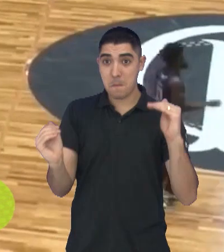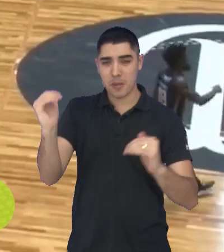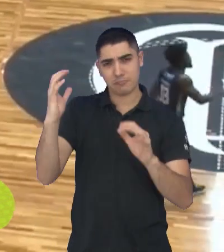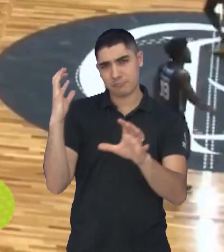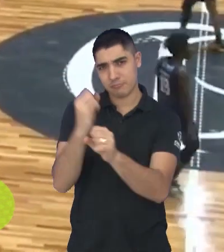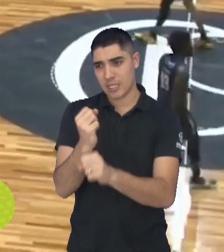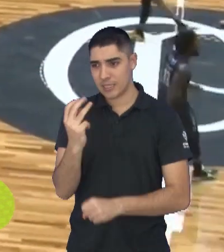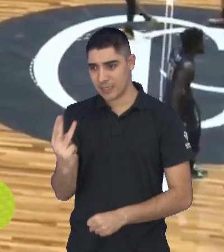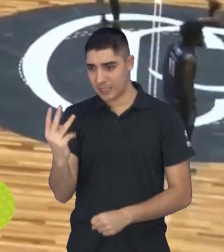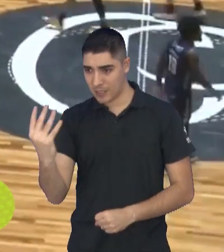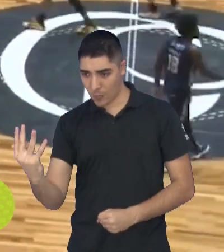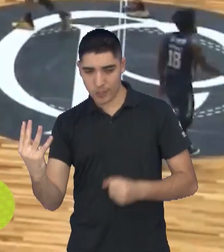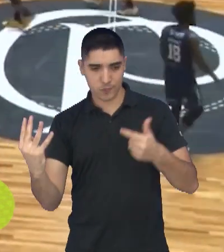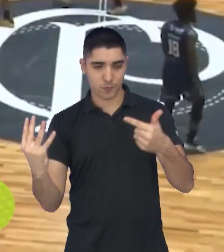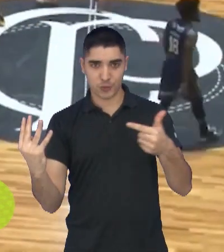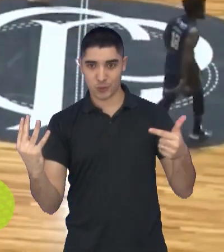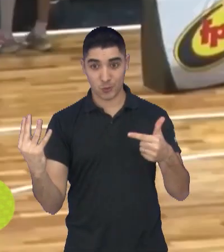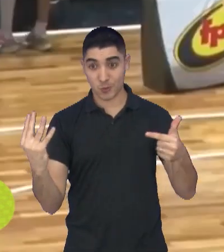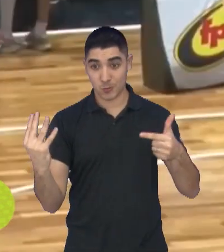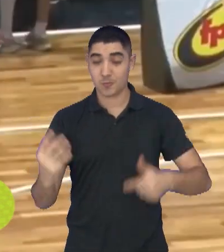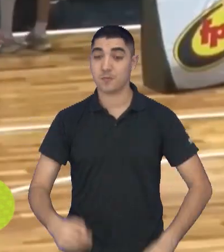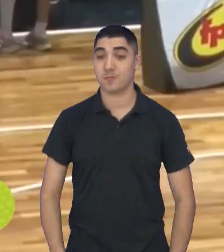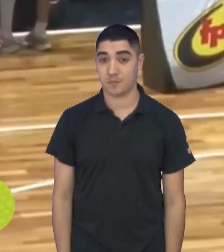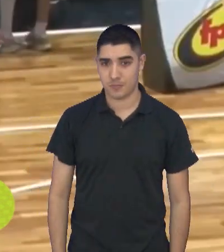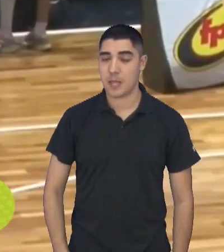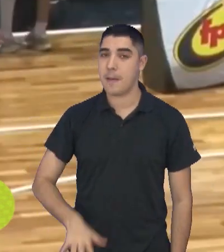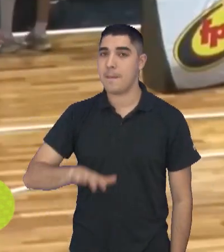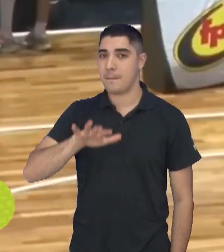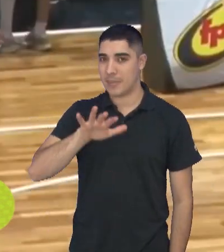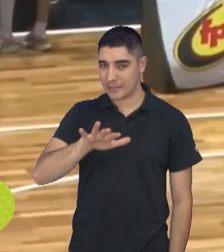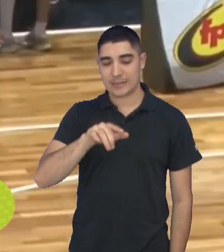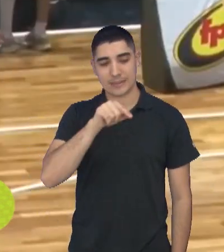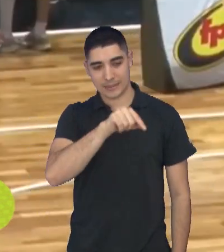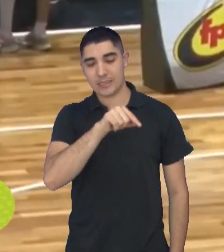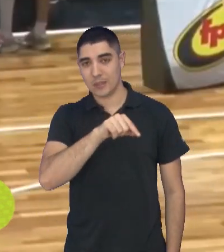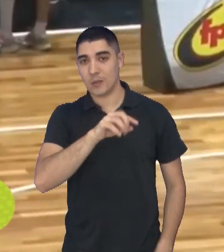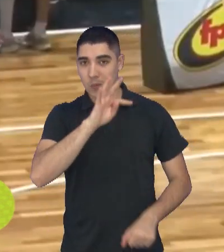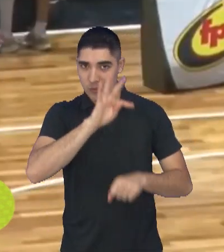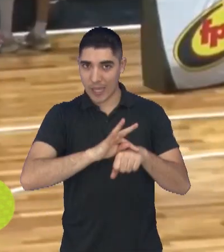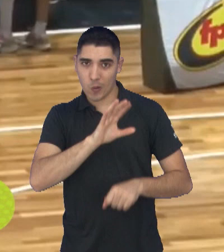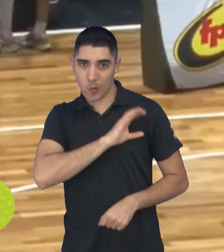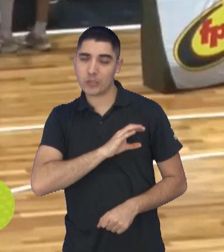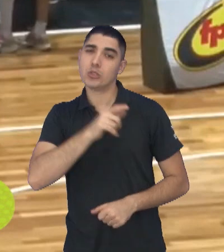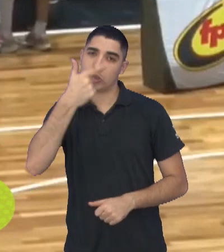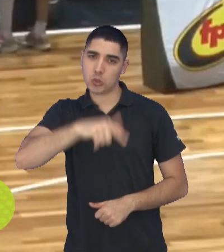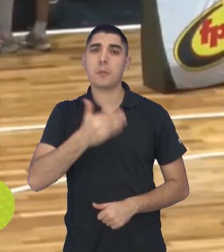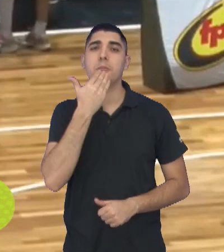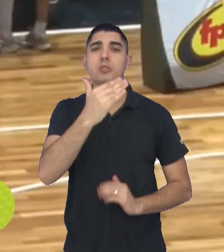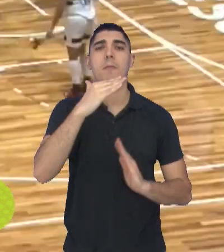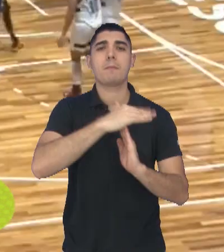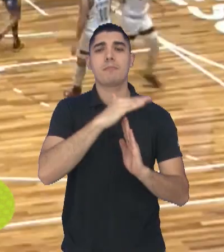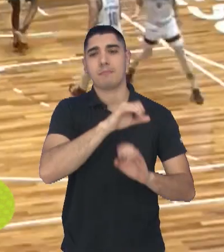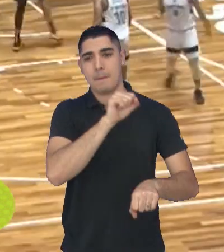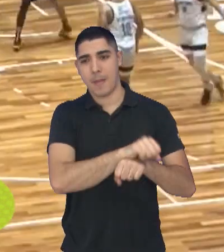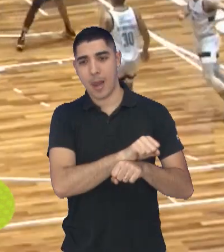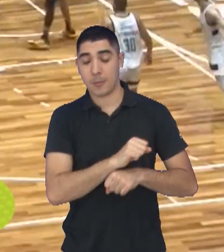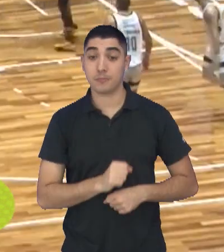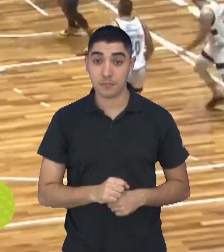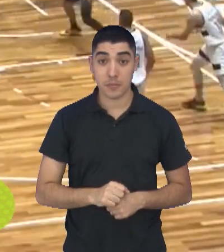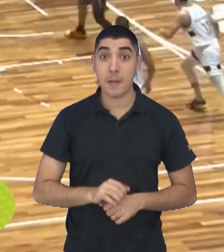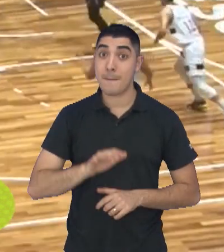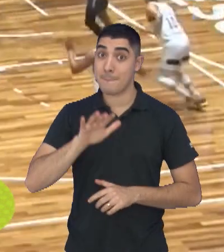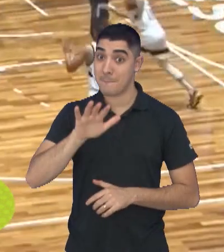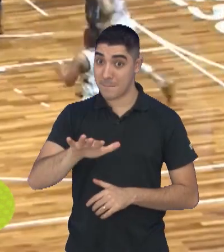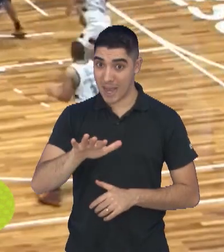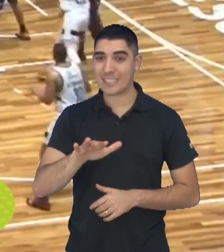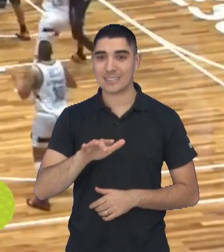mostrando 34-22. Mais uma vez, Silvio Santander foi obrigado a parar o jogo. Só que dessa